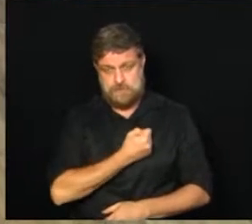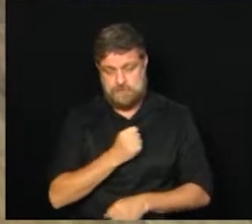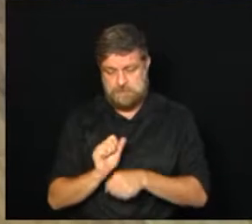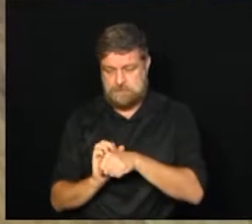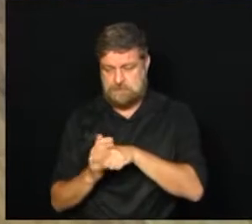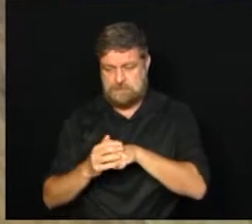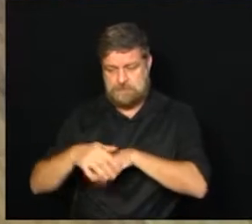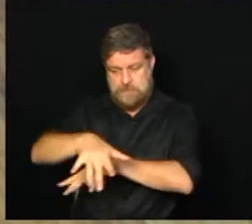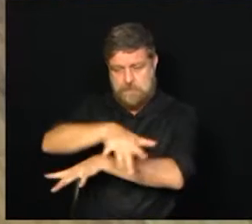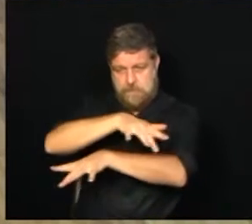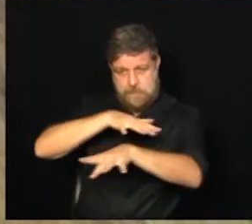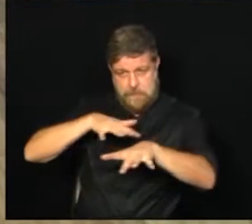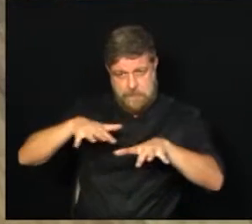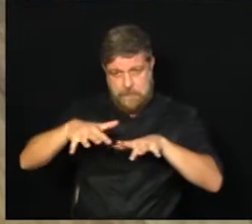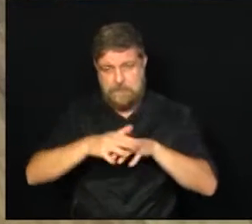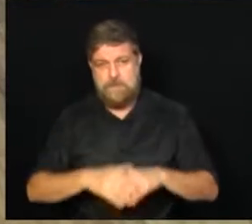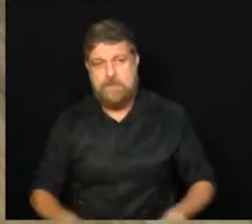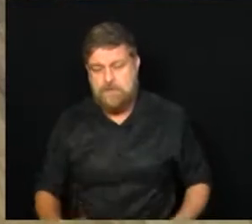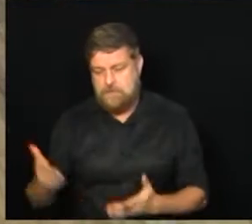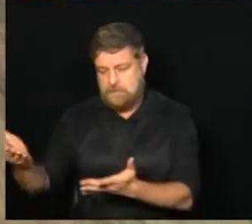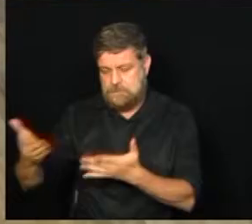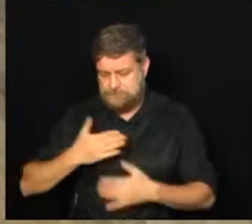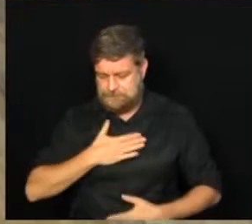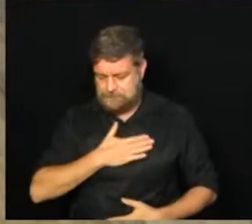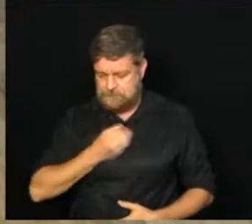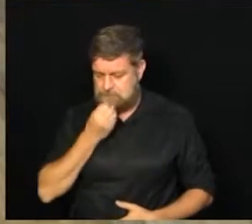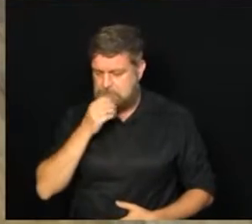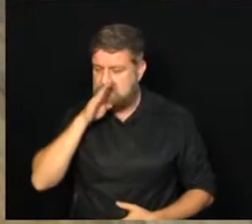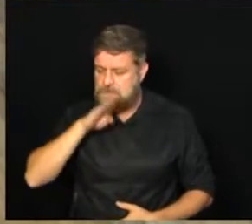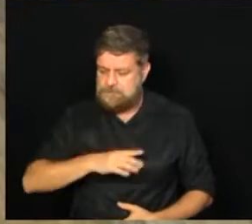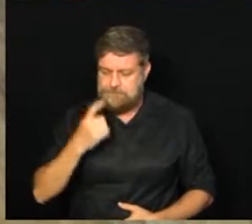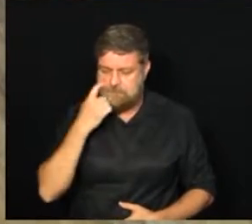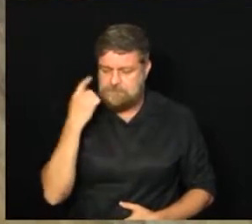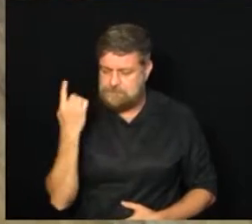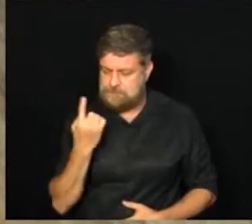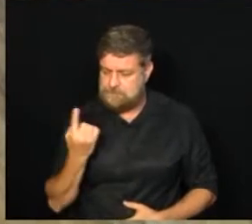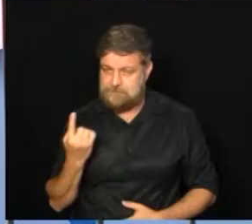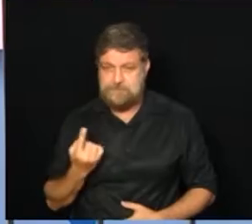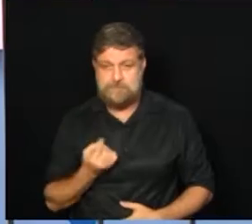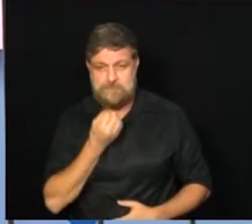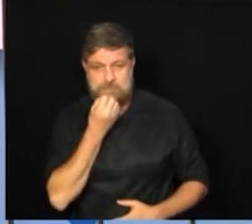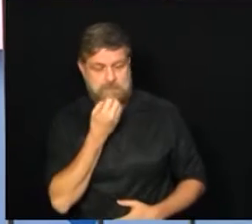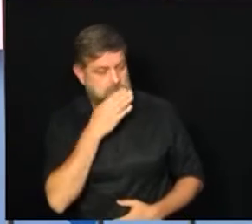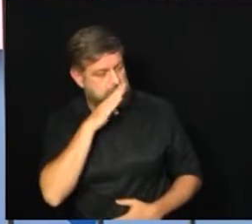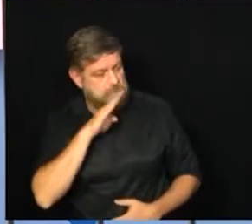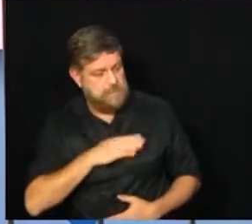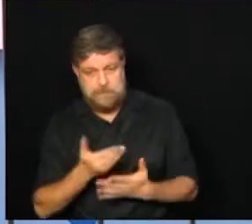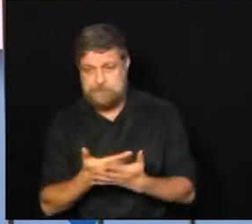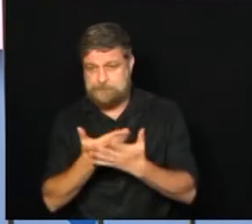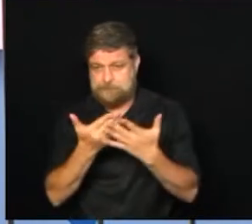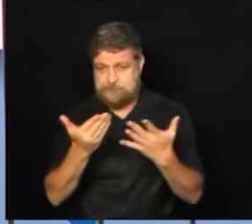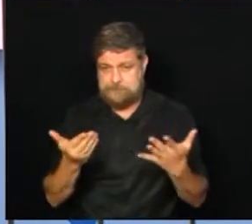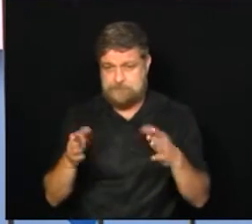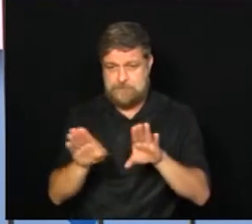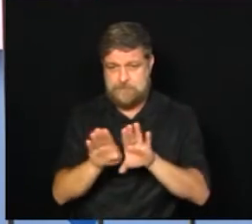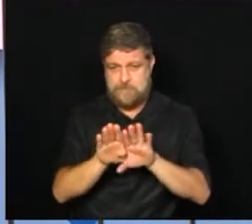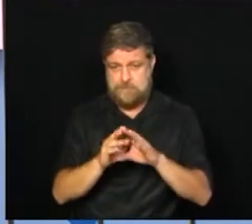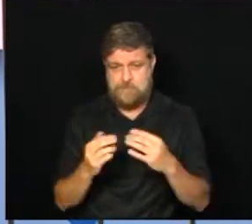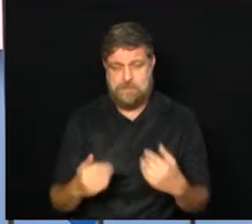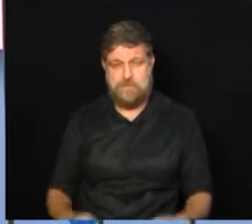casos da Covid-19. Seja bem-vinda e boa tarde, Mirna. Boa tarde, Gabriel. Boa tarde a você de casa. E de acordo